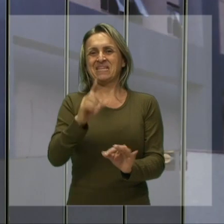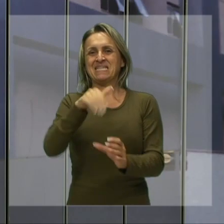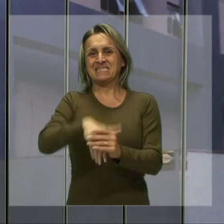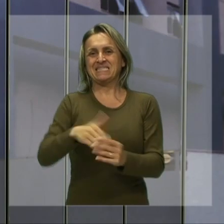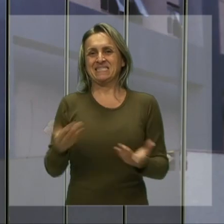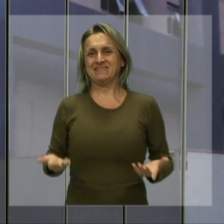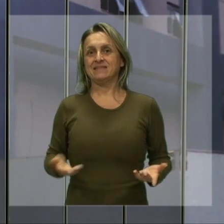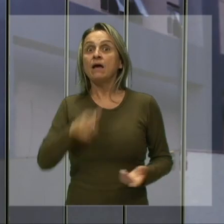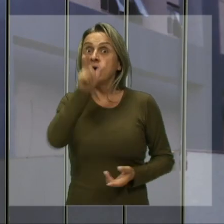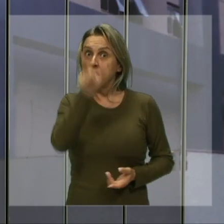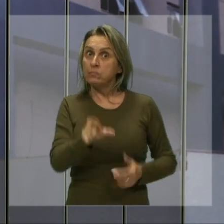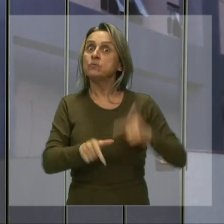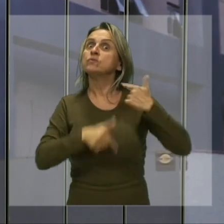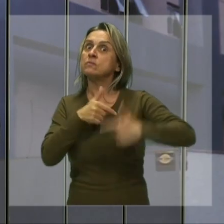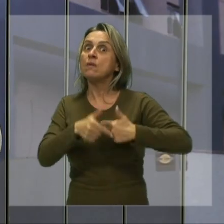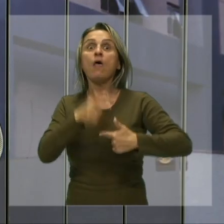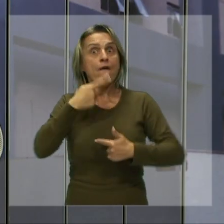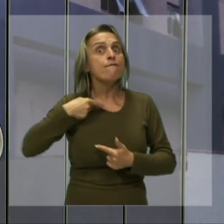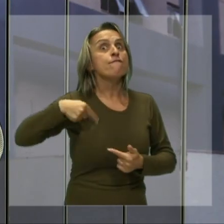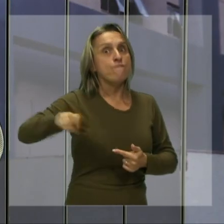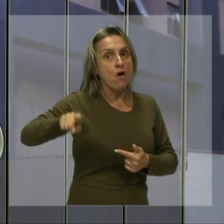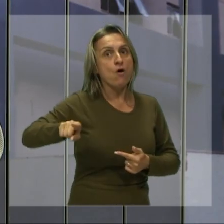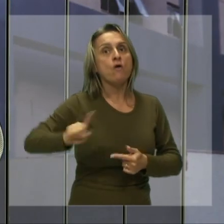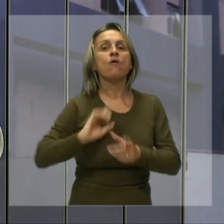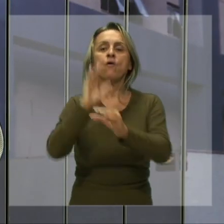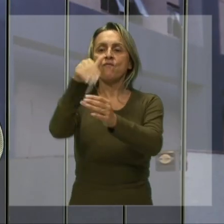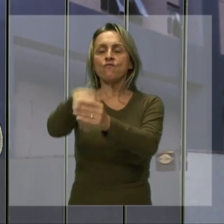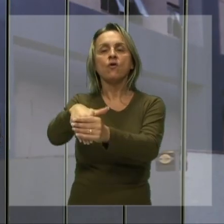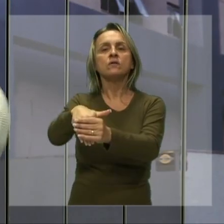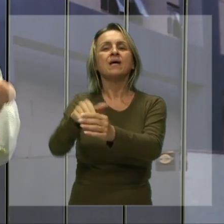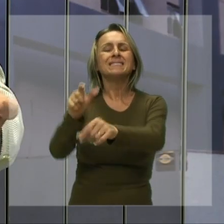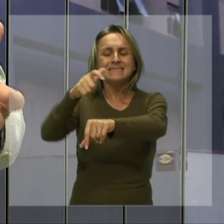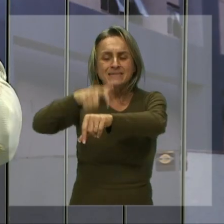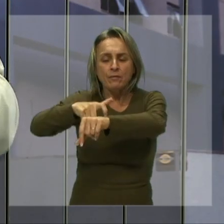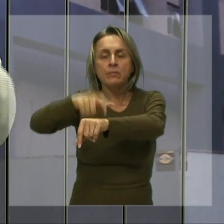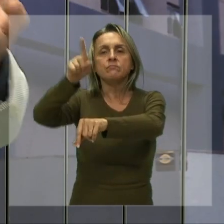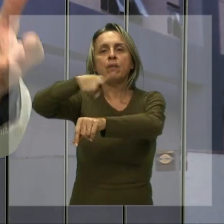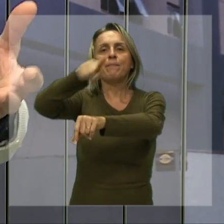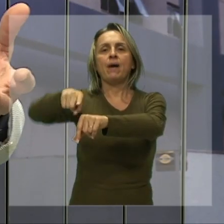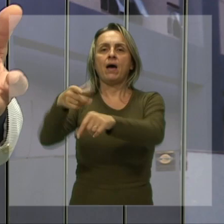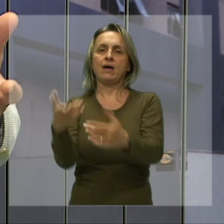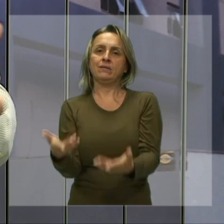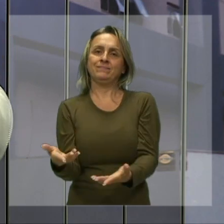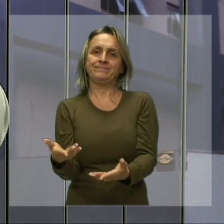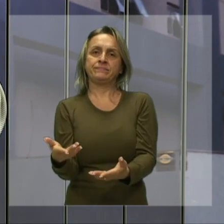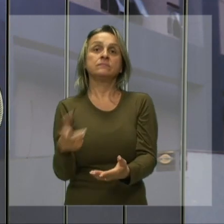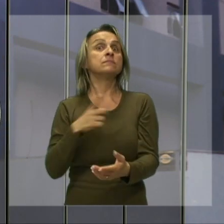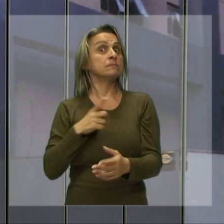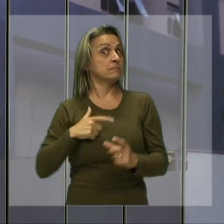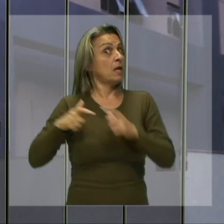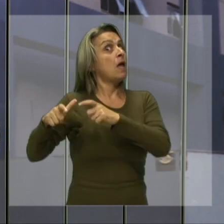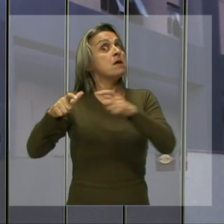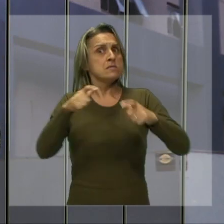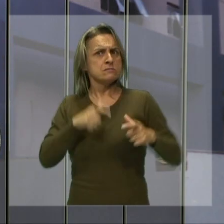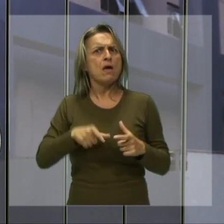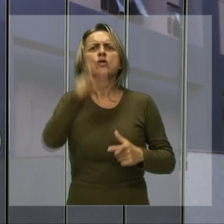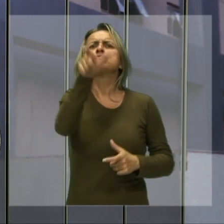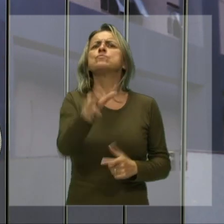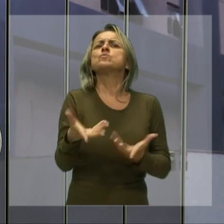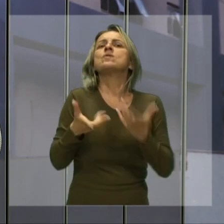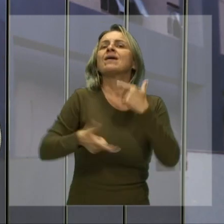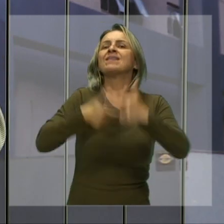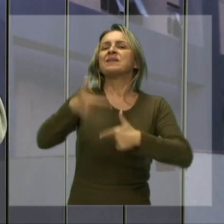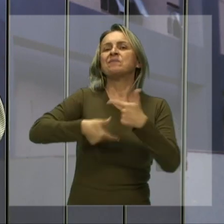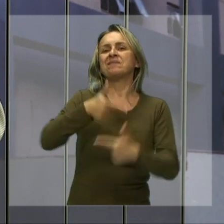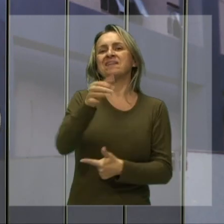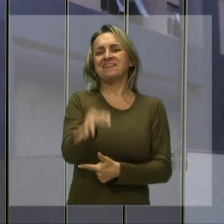pessoas ativas, elas foram na urna e não votaram em ninguém. Então, assim, tem muito espaço para quem quer trabalhar certo.